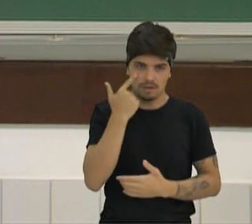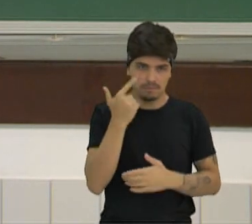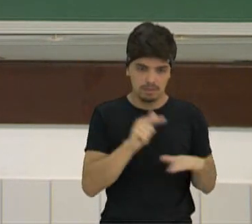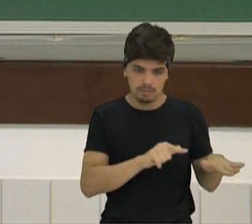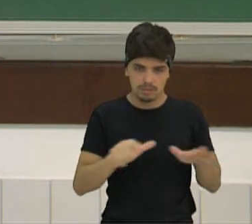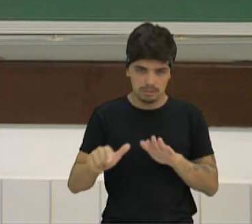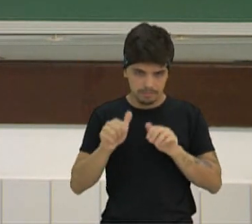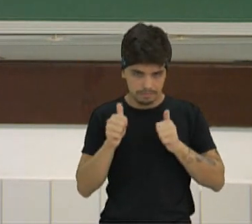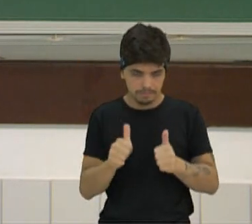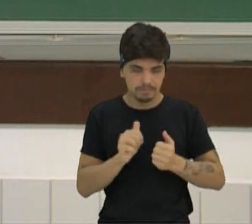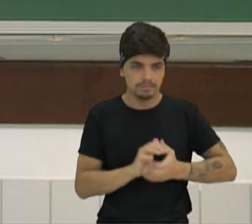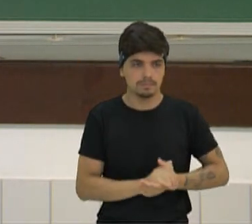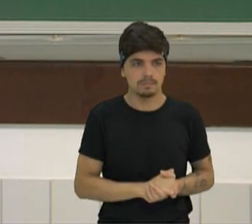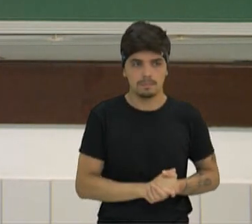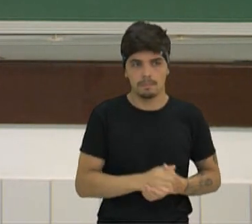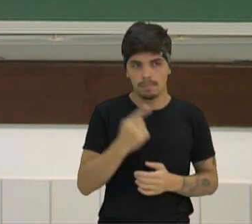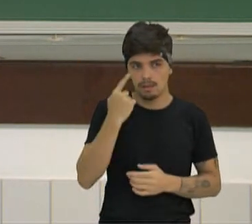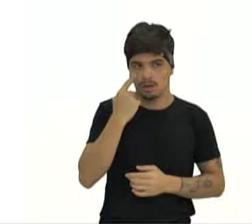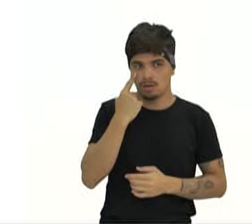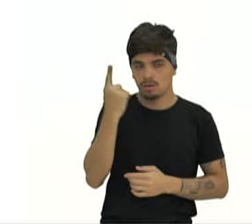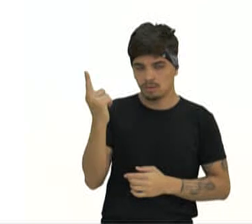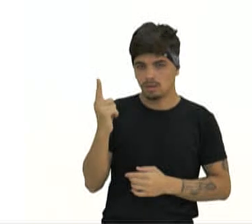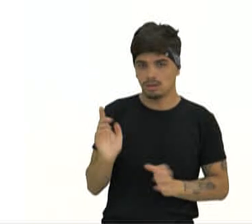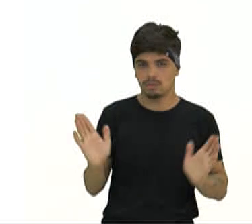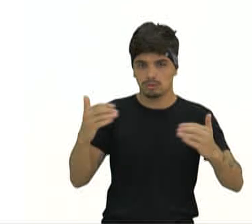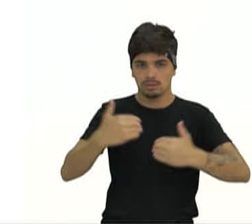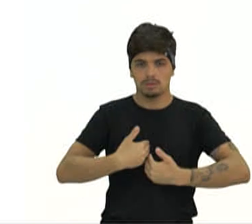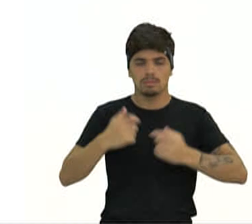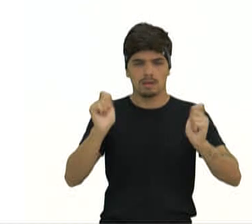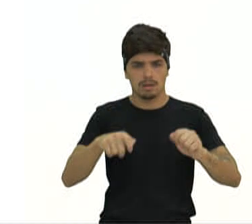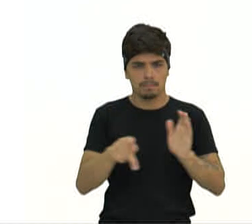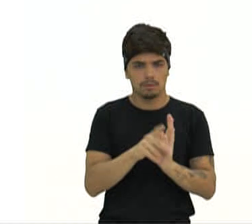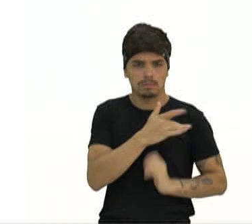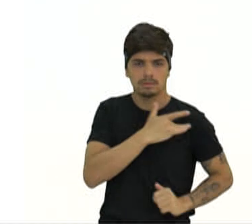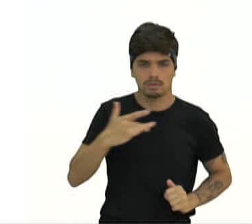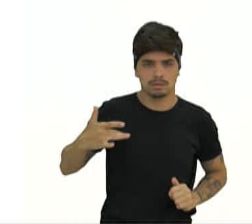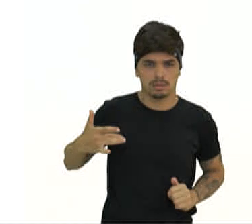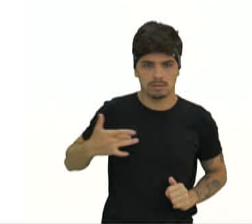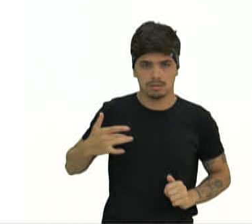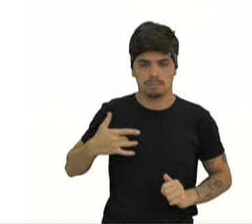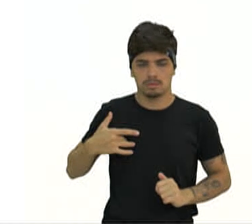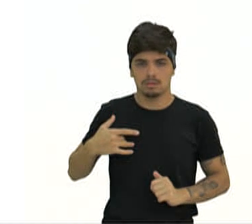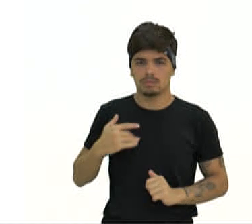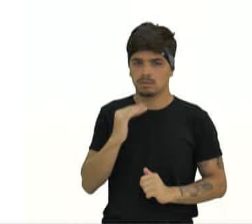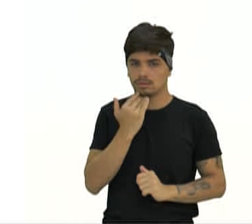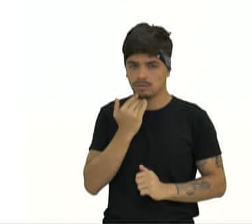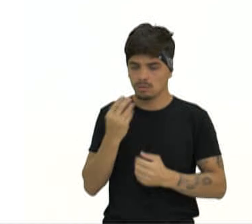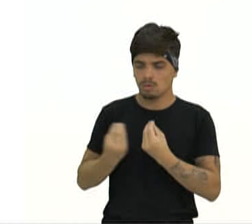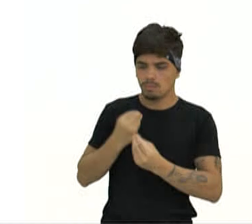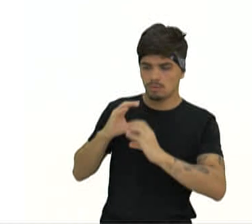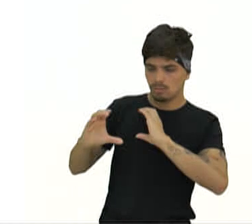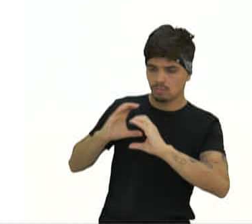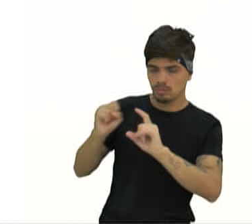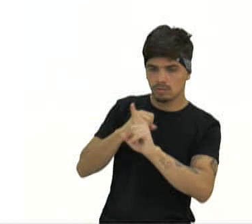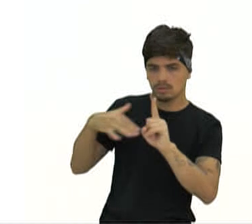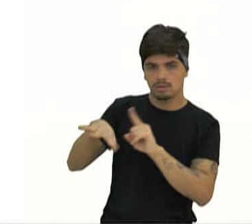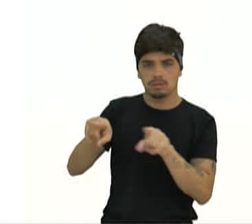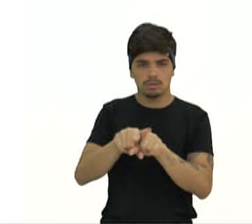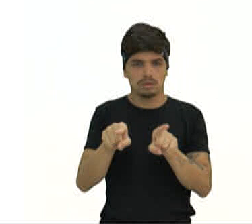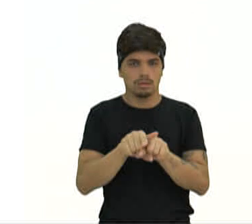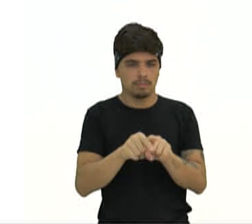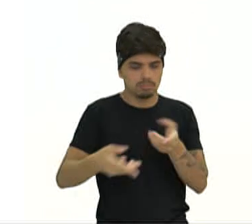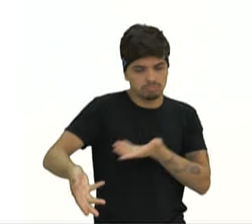durante essa semana o autismo é uma condição de saúde caracterizada por dext na comunicação social socialização